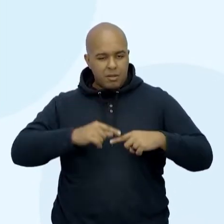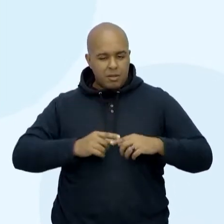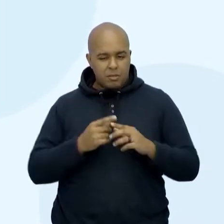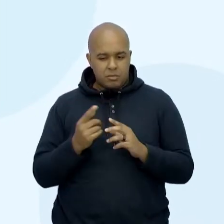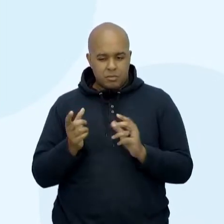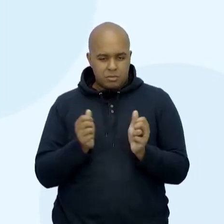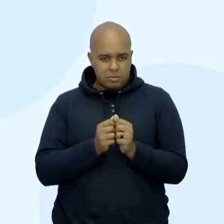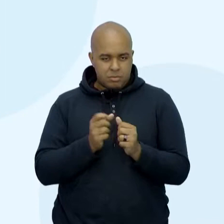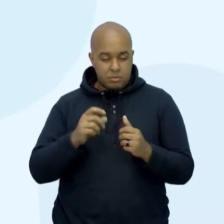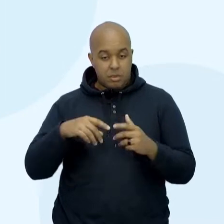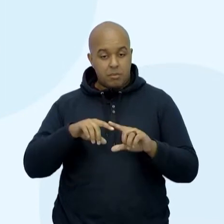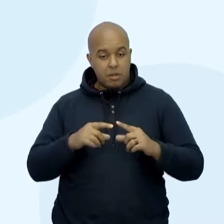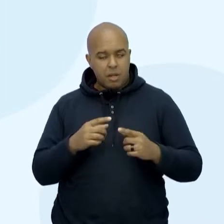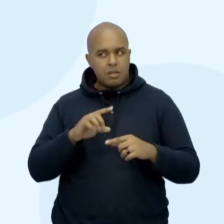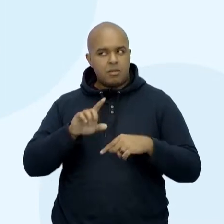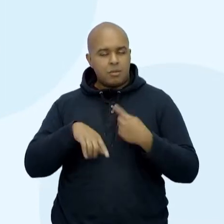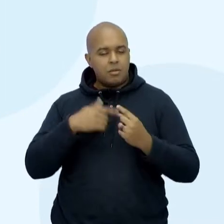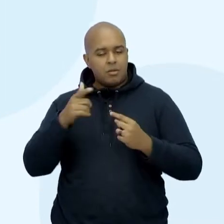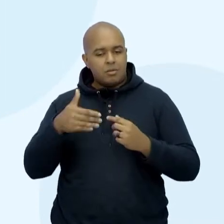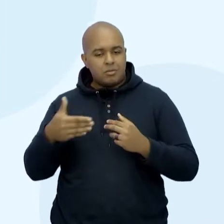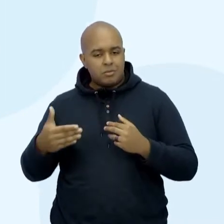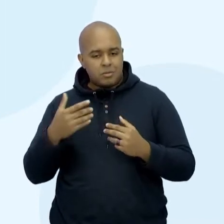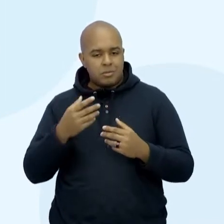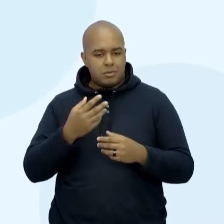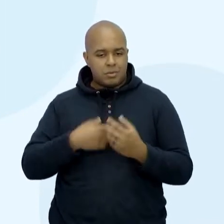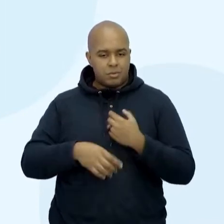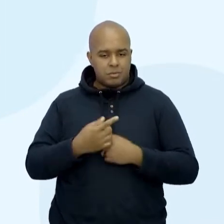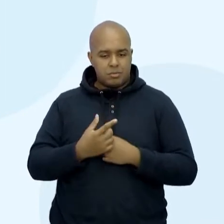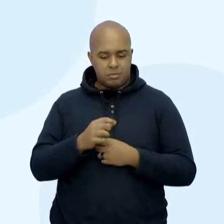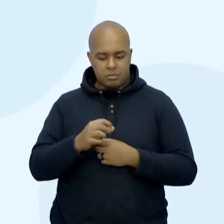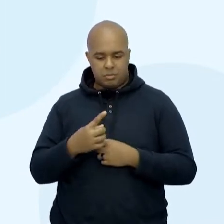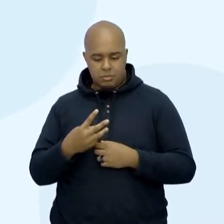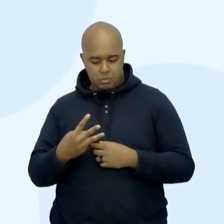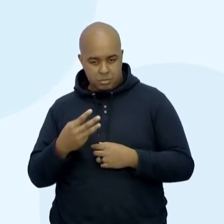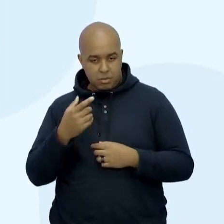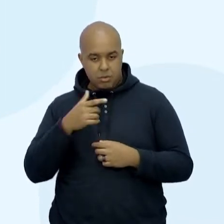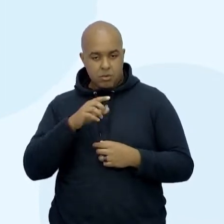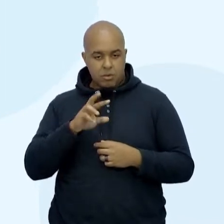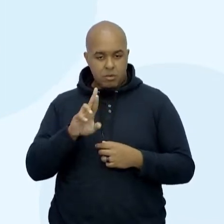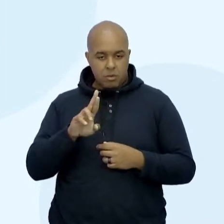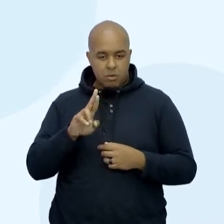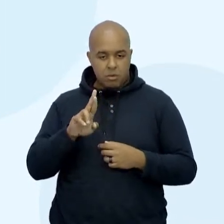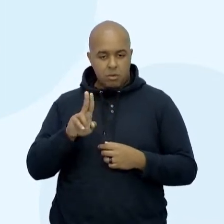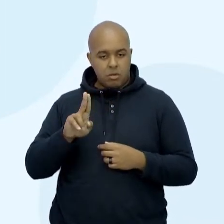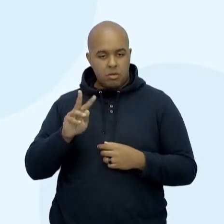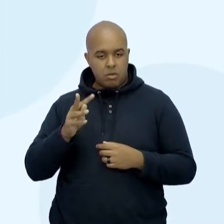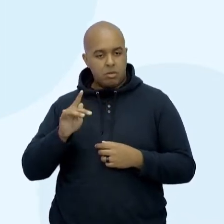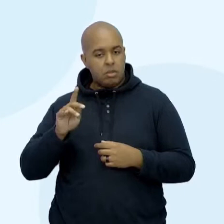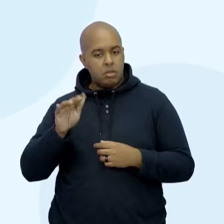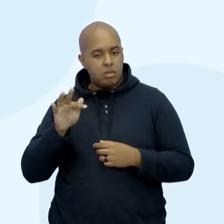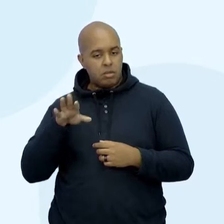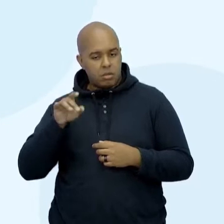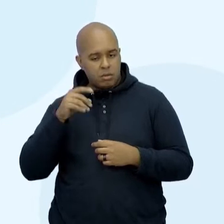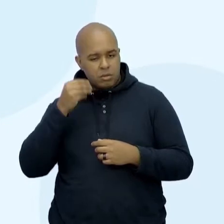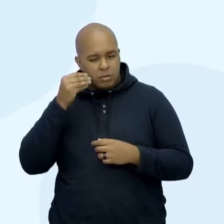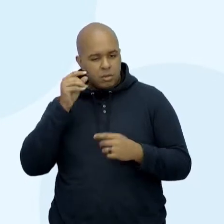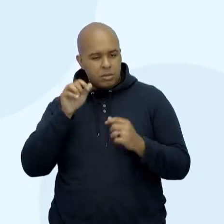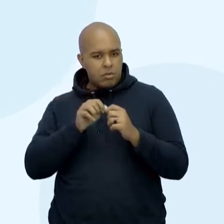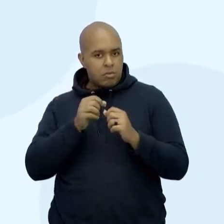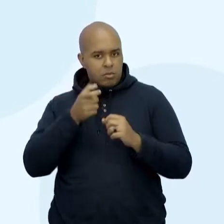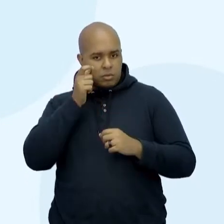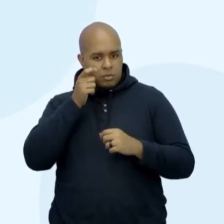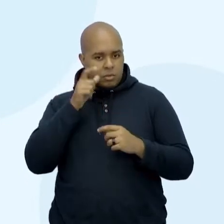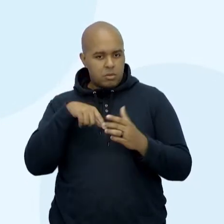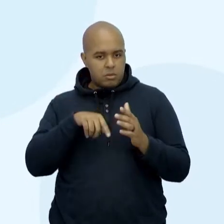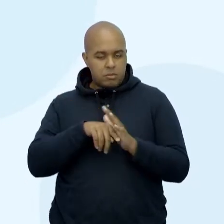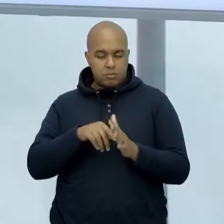nas outras. Só que lá mais para frente, em 1913, o Rutherford, ele fez um experimento muito interessante.